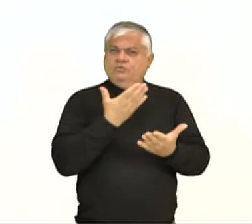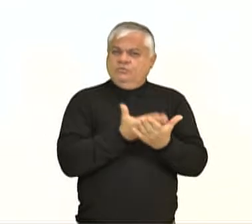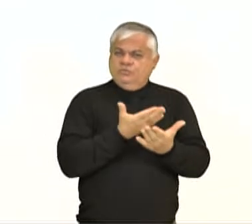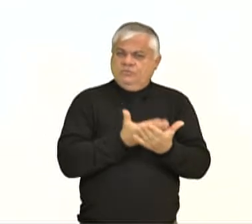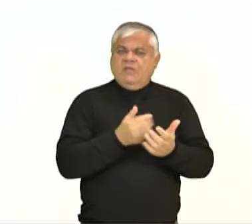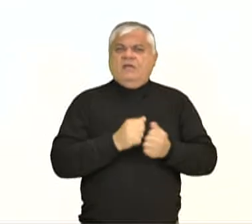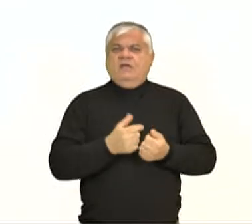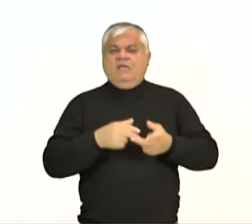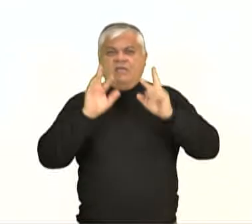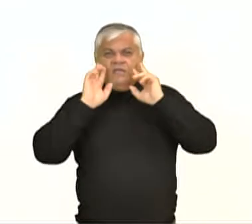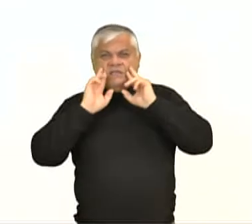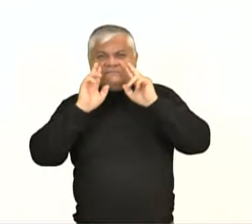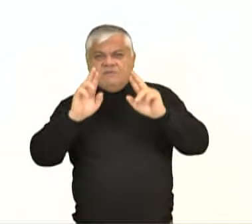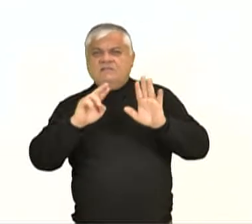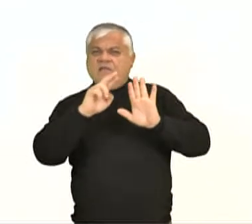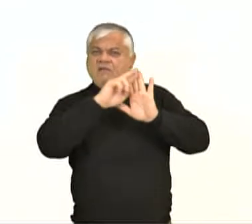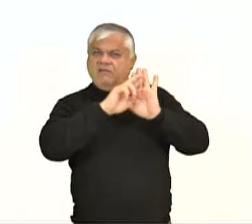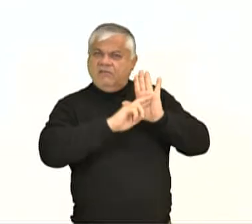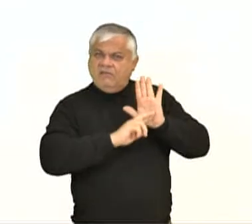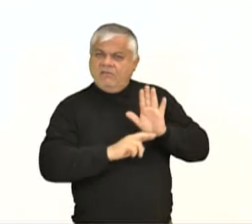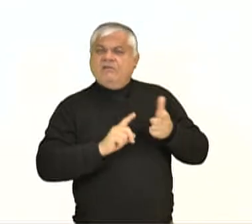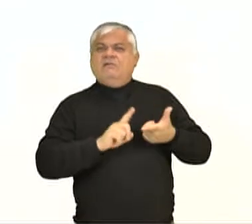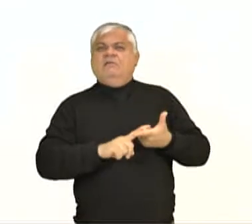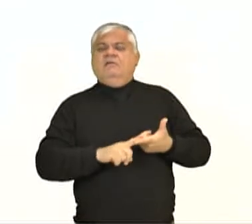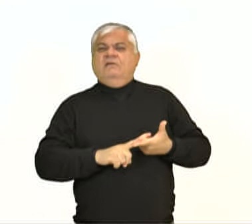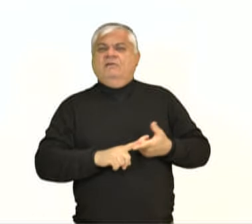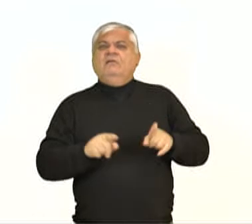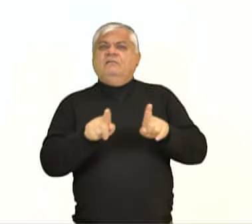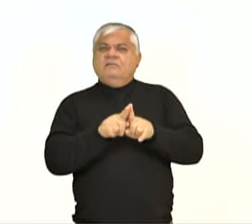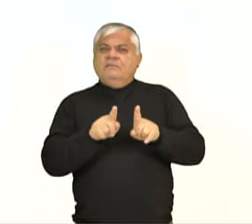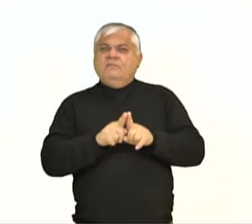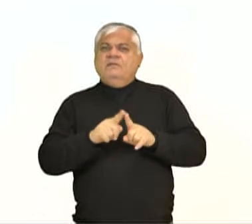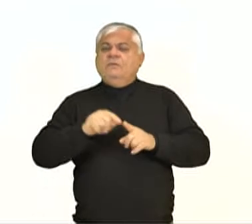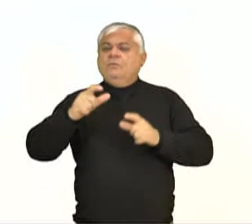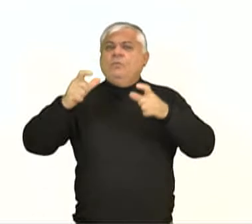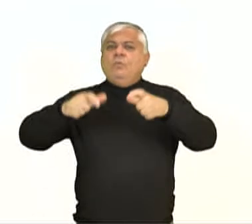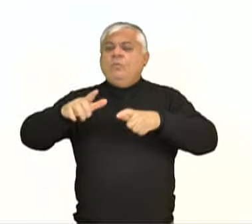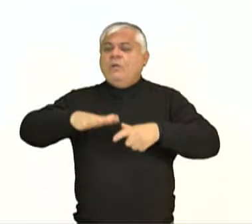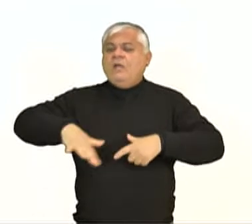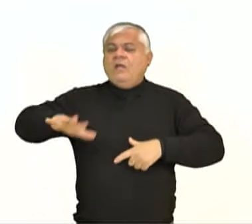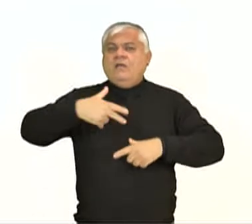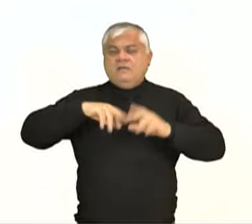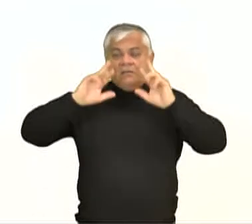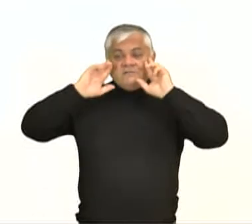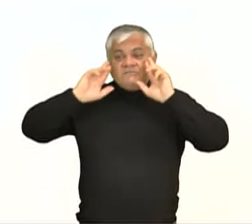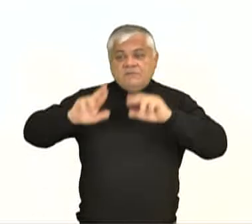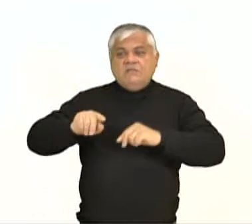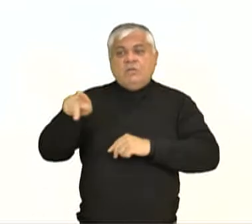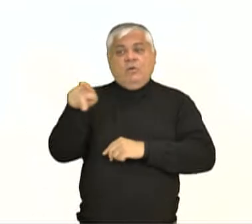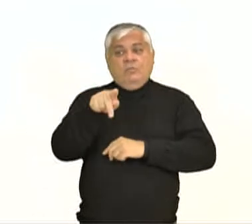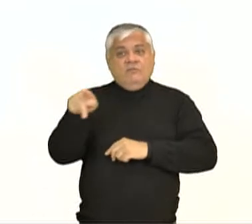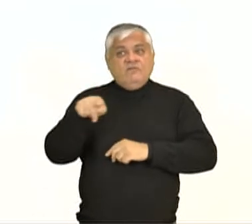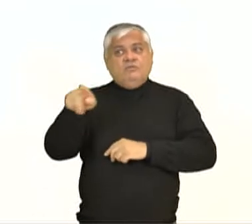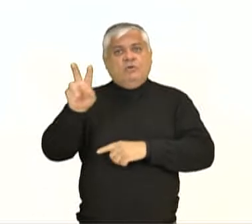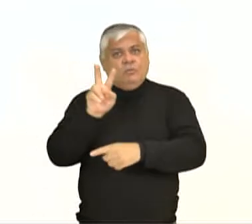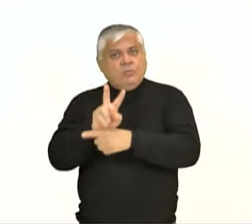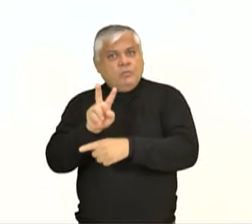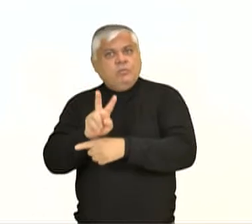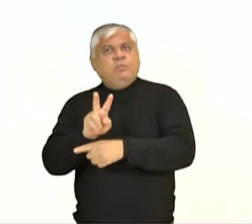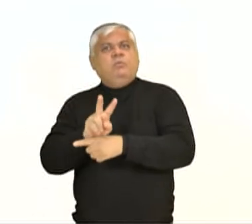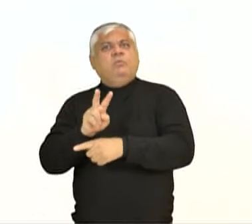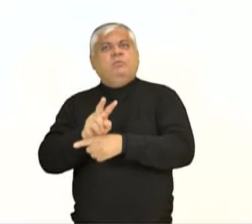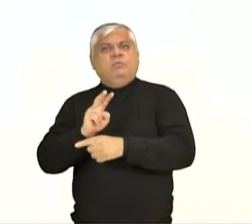de respeitar as regras, né, quando a gente respeita o meio ambiente, vão dizer, olha, né, o professor Paulo, ele cuida do meio